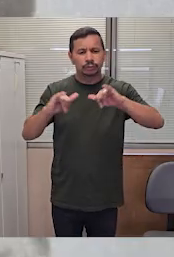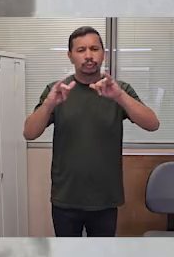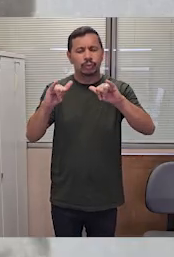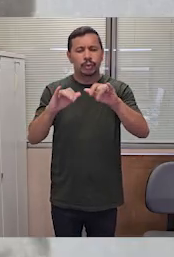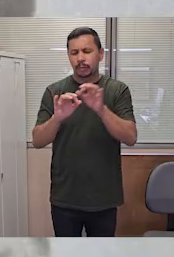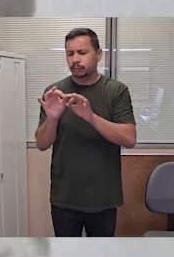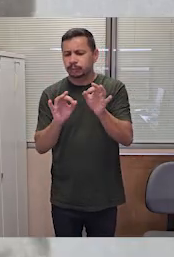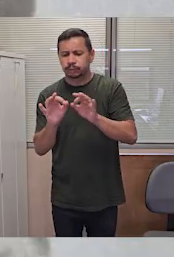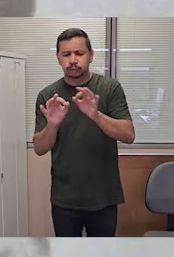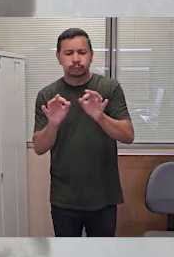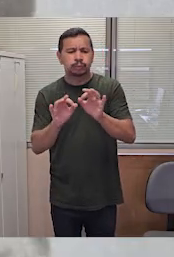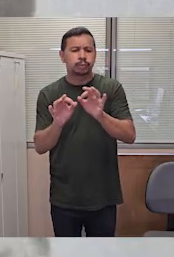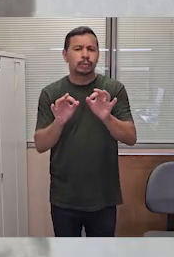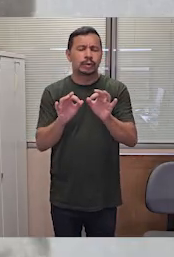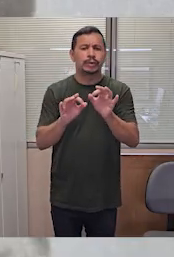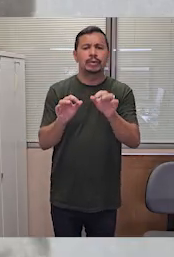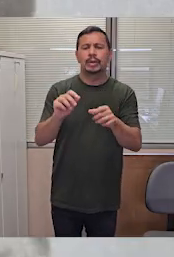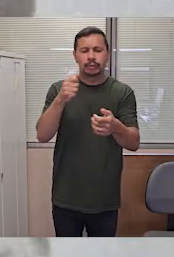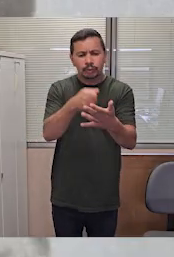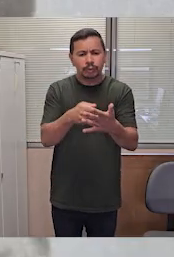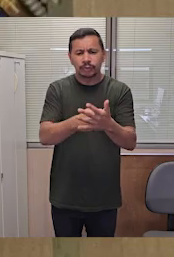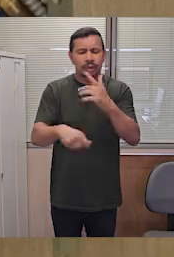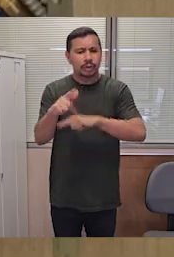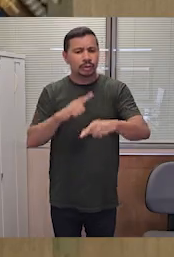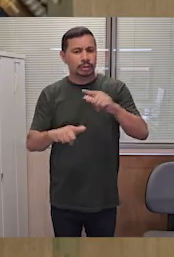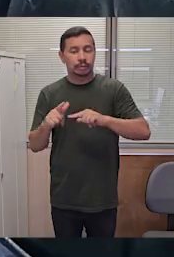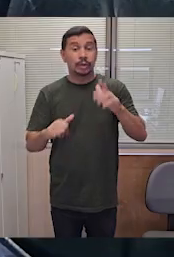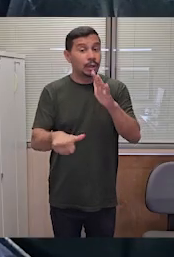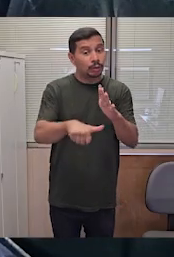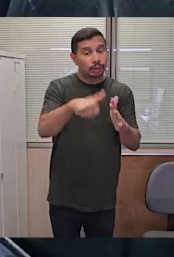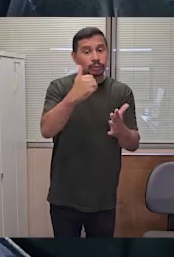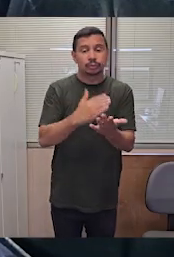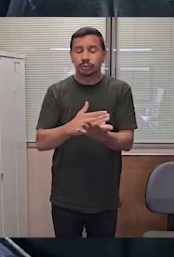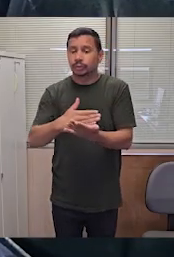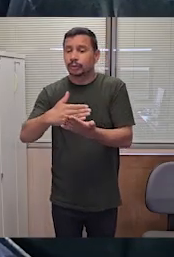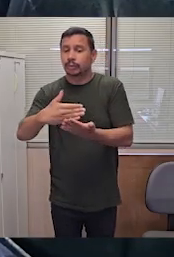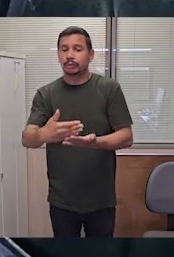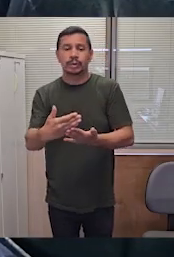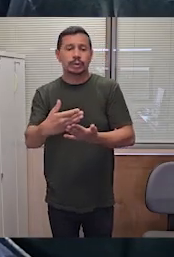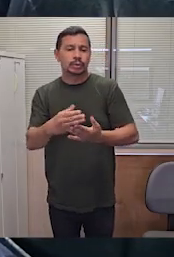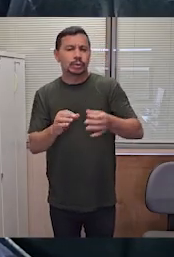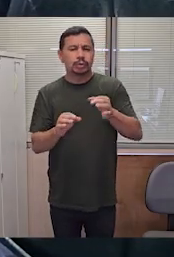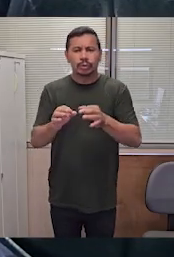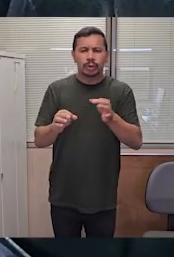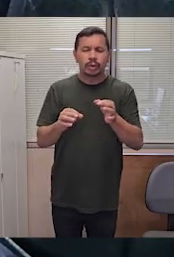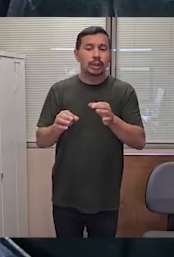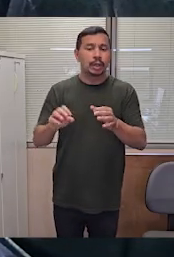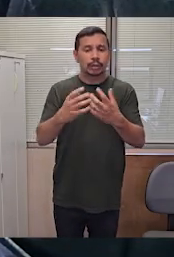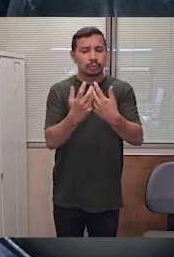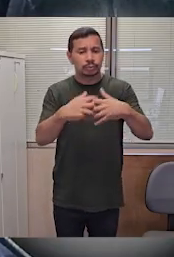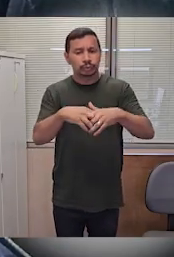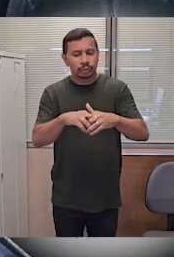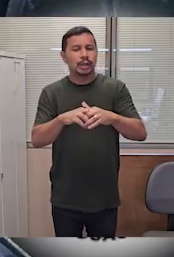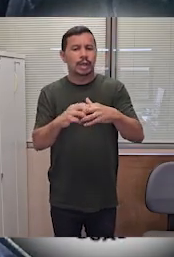pelo Senai, iniciou sua vida profissional com um forte senso em defesa ao trabalhador. Ele começou a se envolver foi para o Sindicato